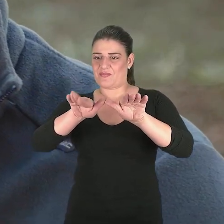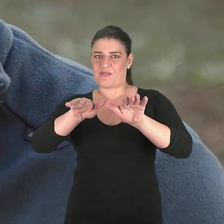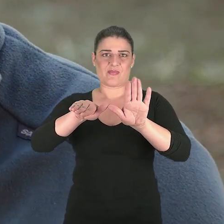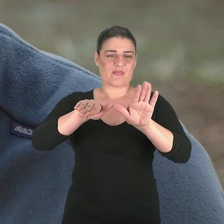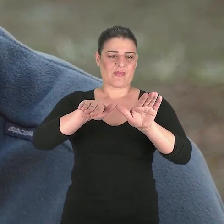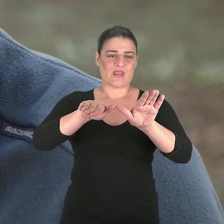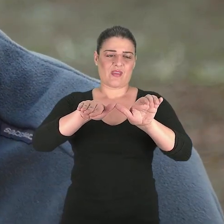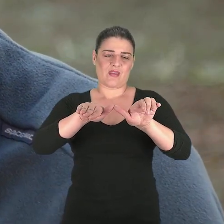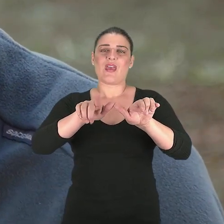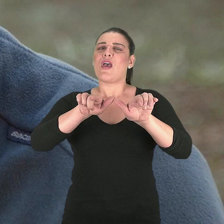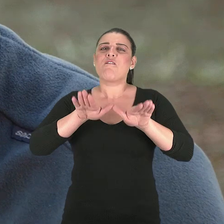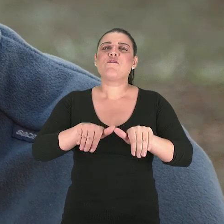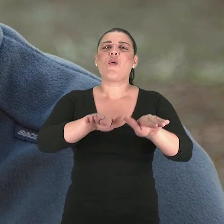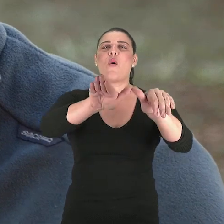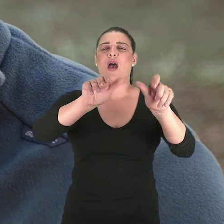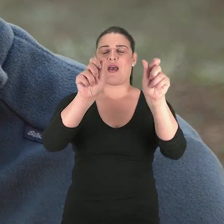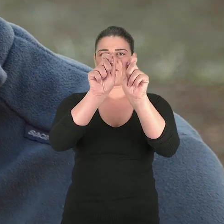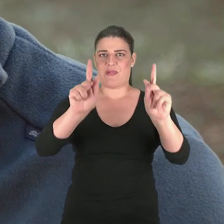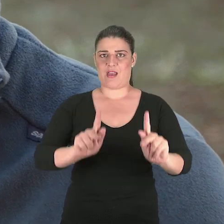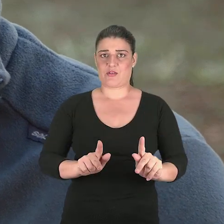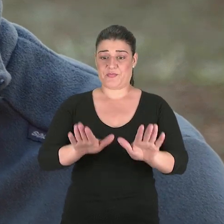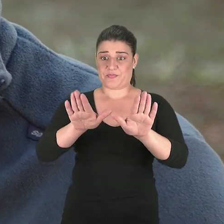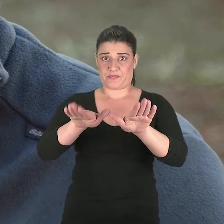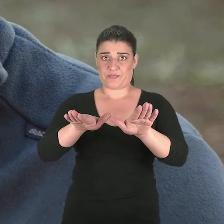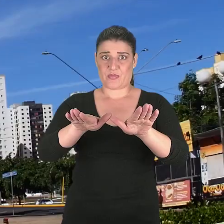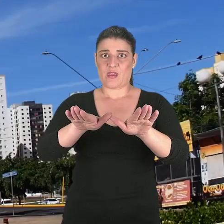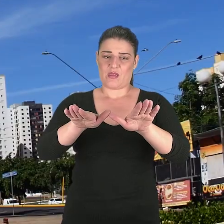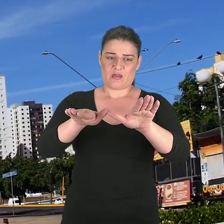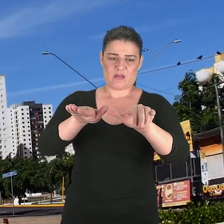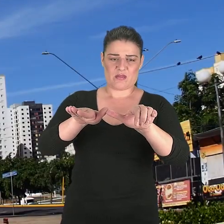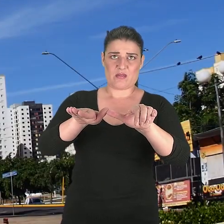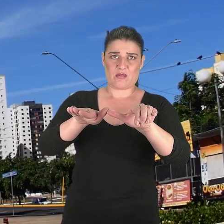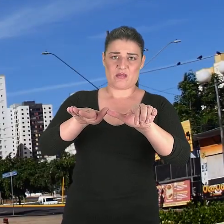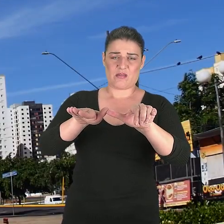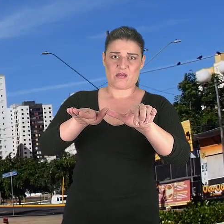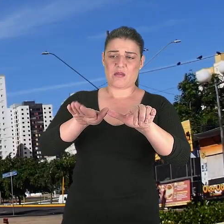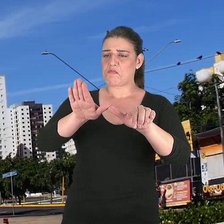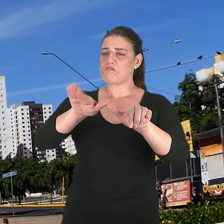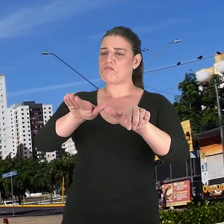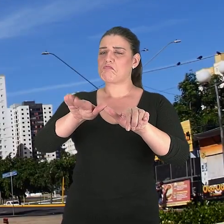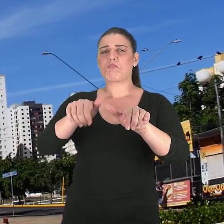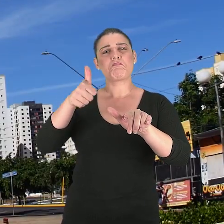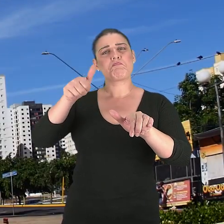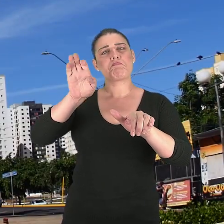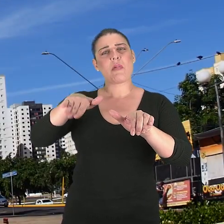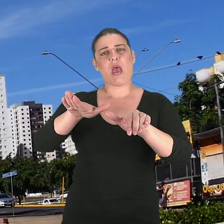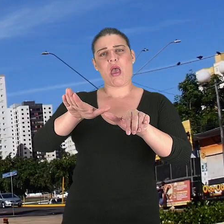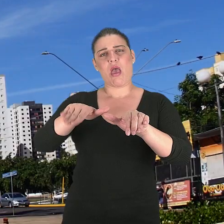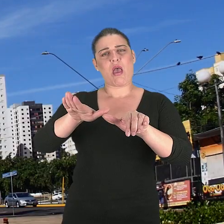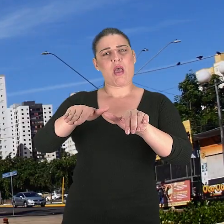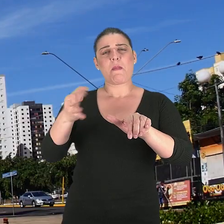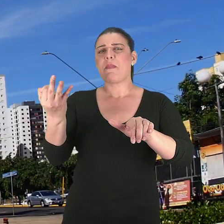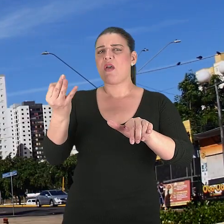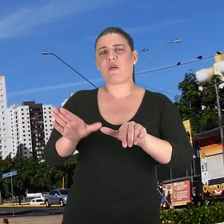no voo da paz, né? Então a asa da direita ela está plenamente construída sem nenhuma dificuldade